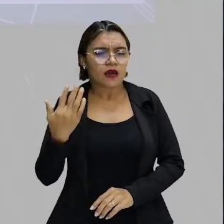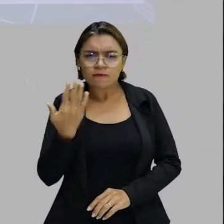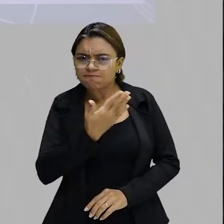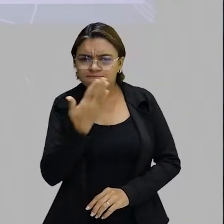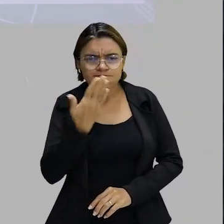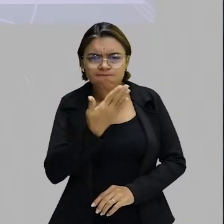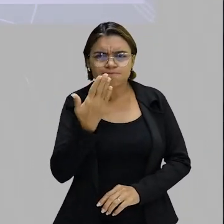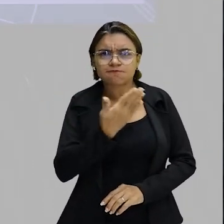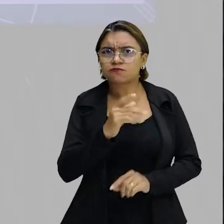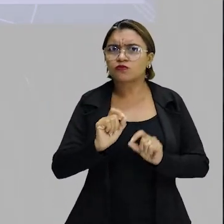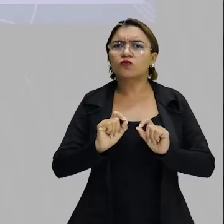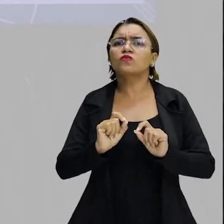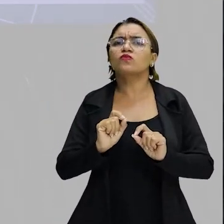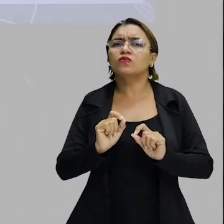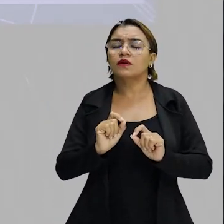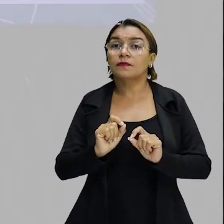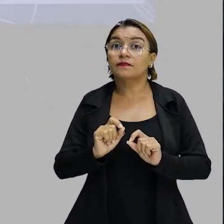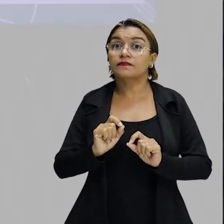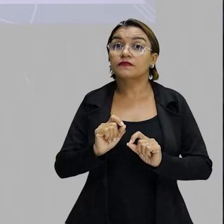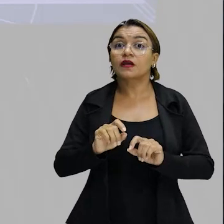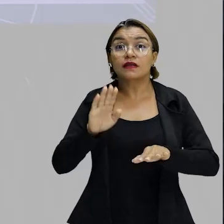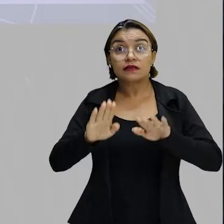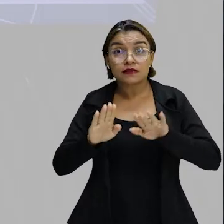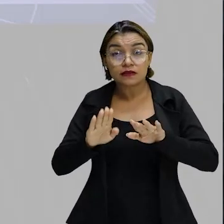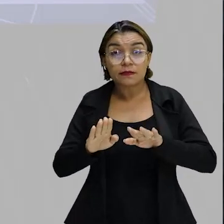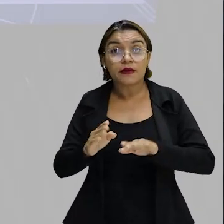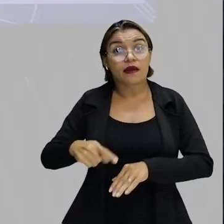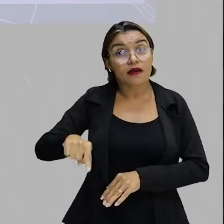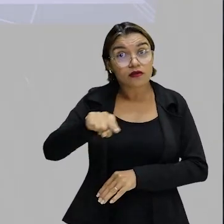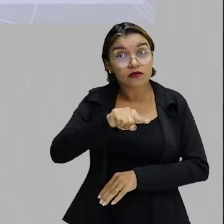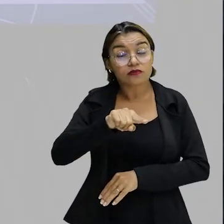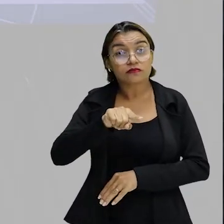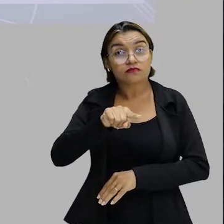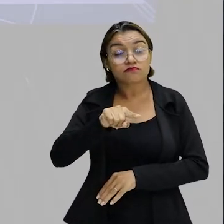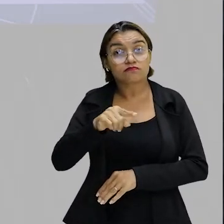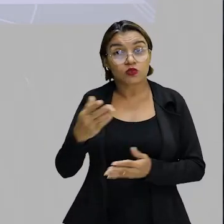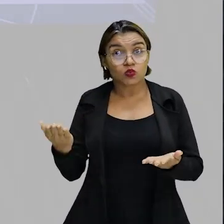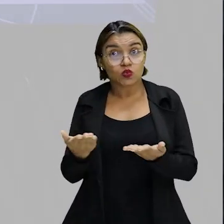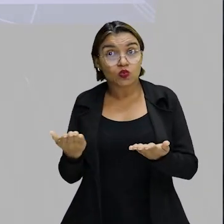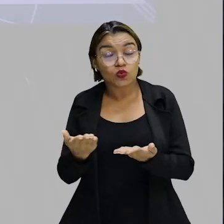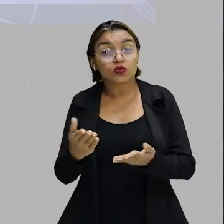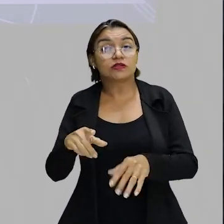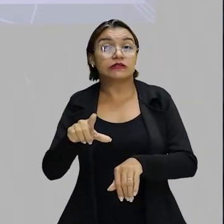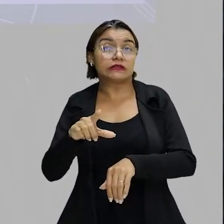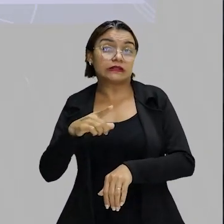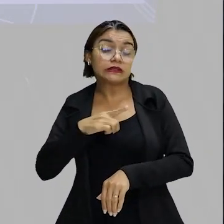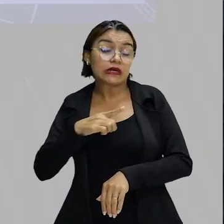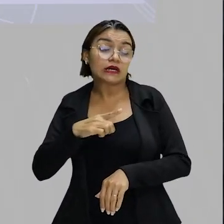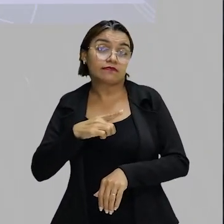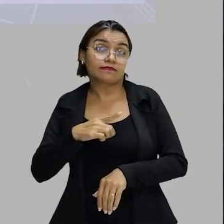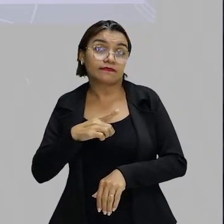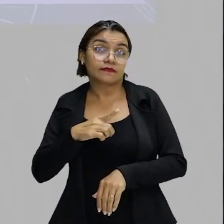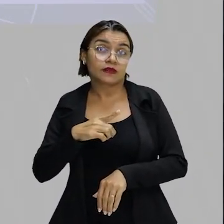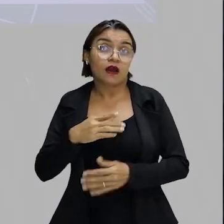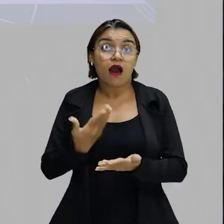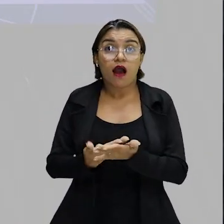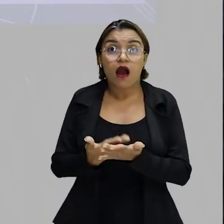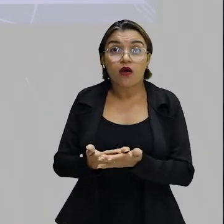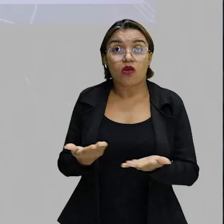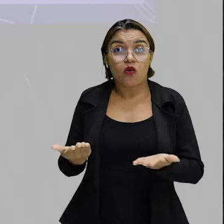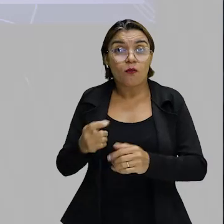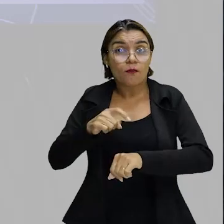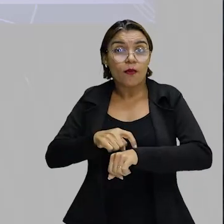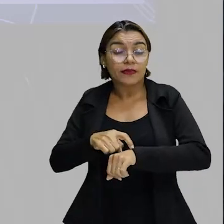nos dias de hoje, tem acontecido. E esta aula é um momento importante da gente começar